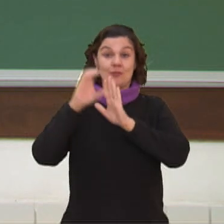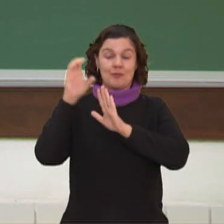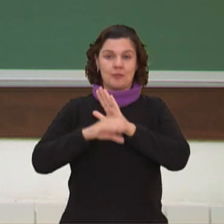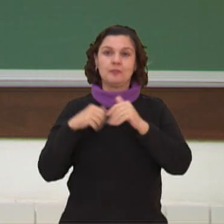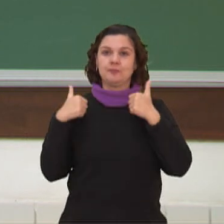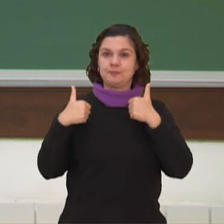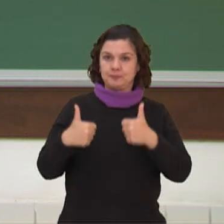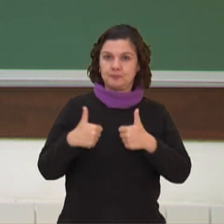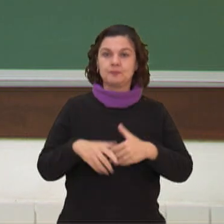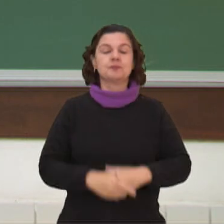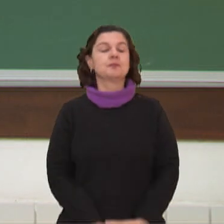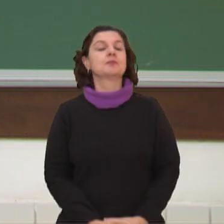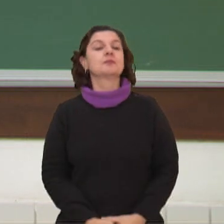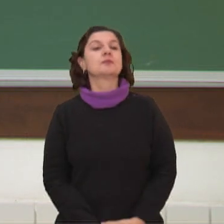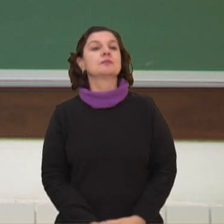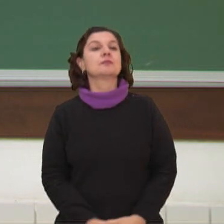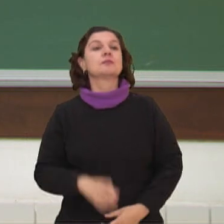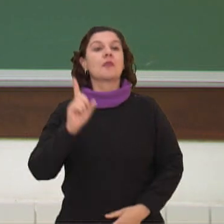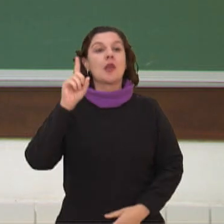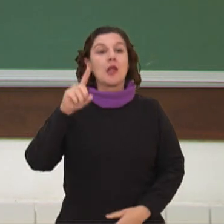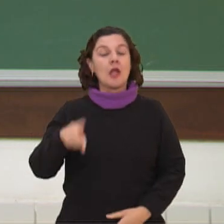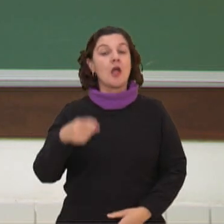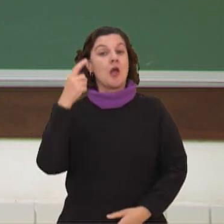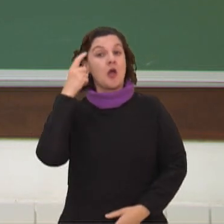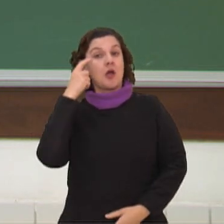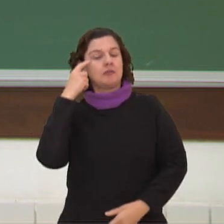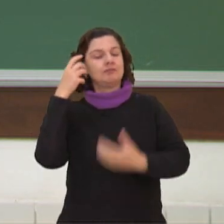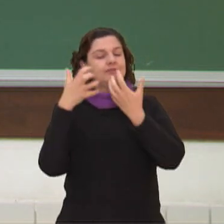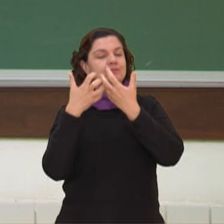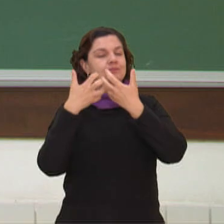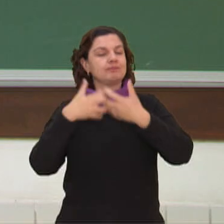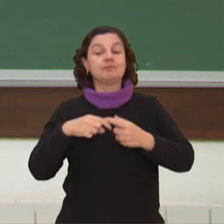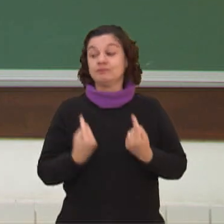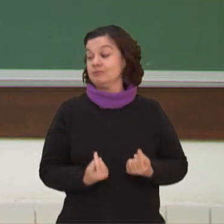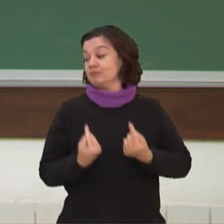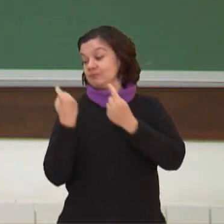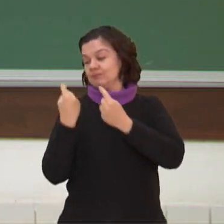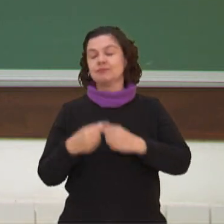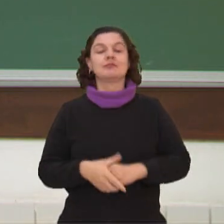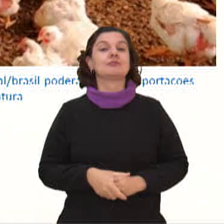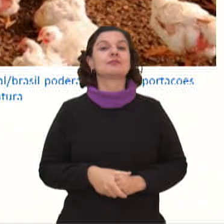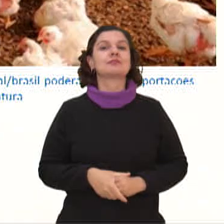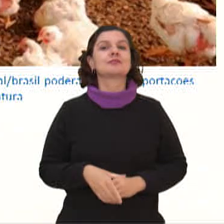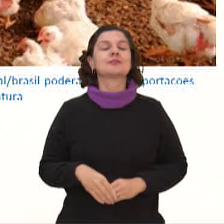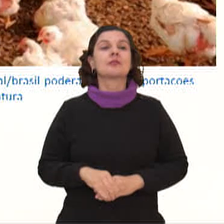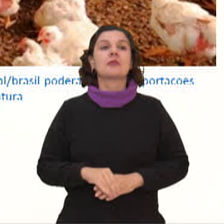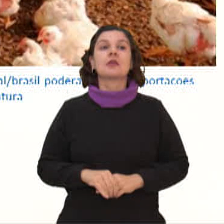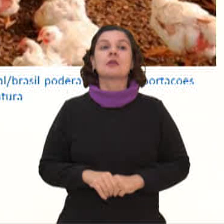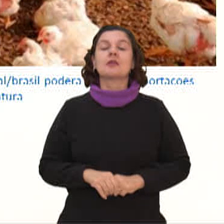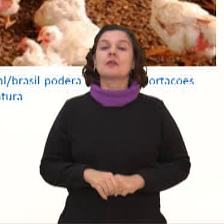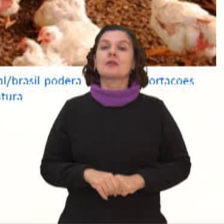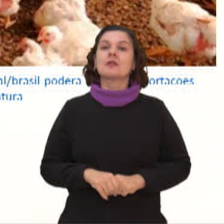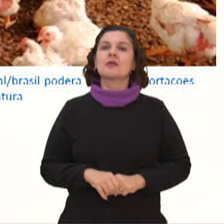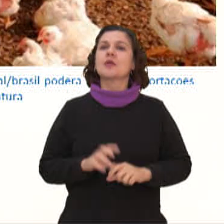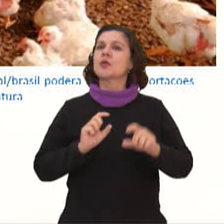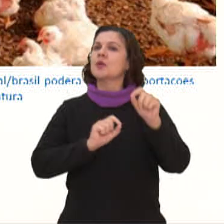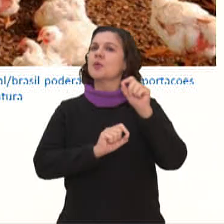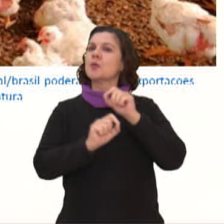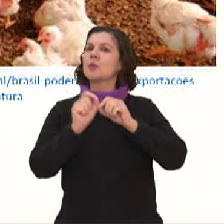conteúdos. Vamos pensar agora nesta imagem. Veja lá comigo. O